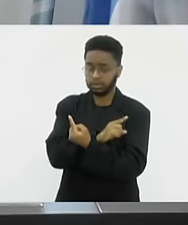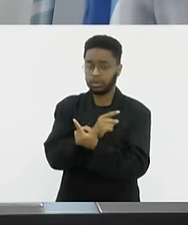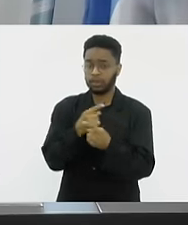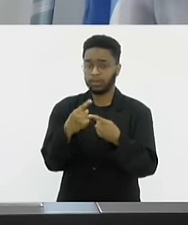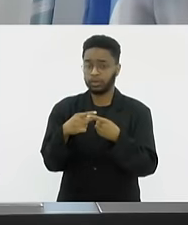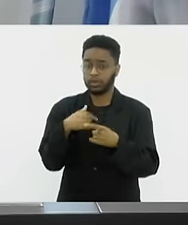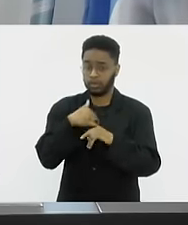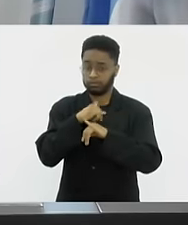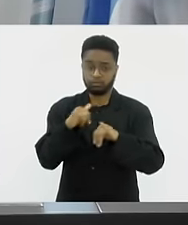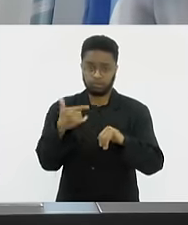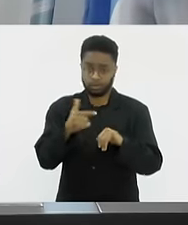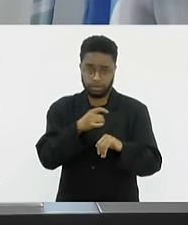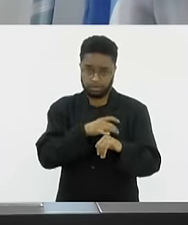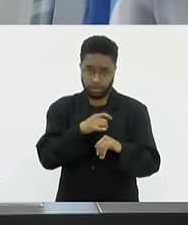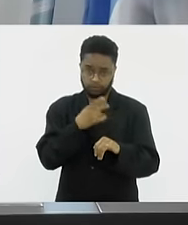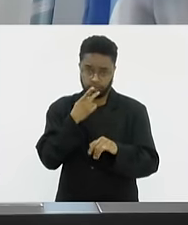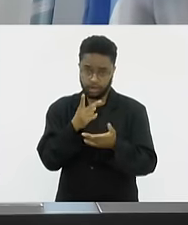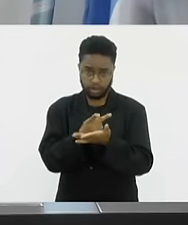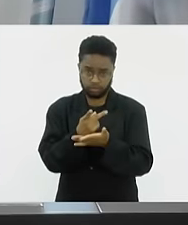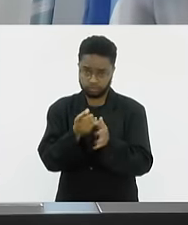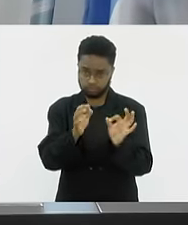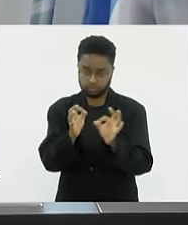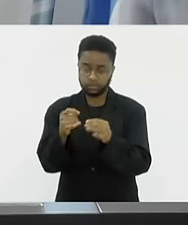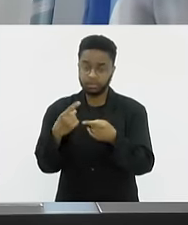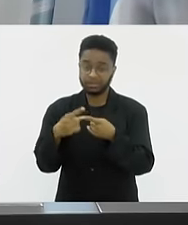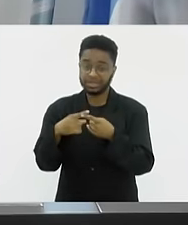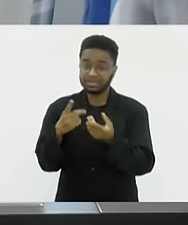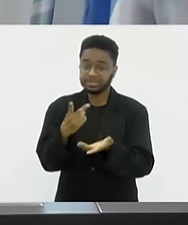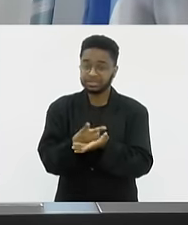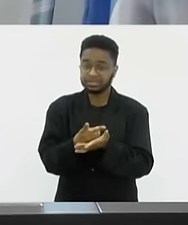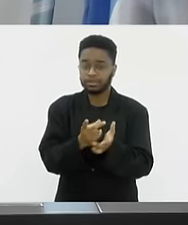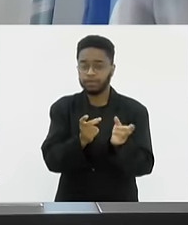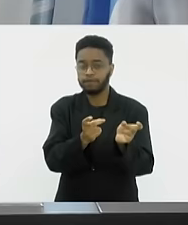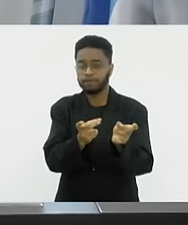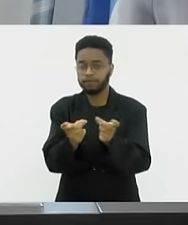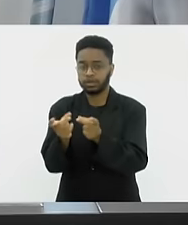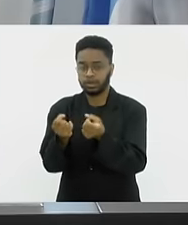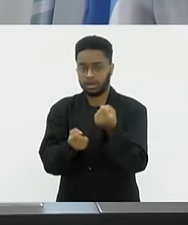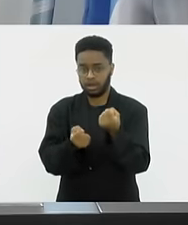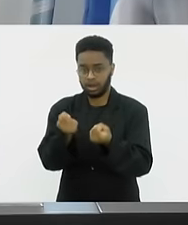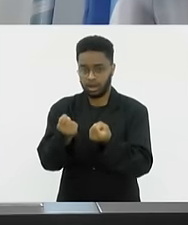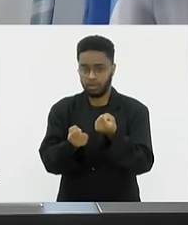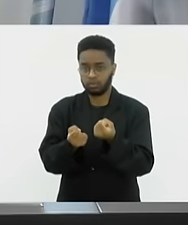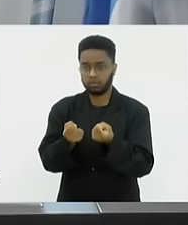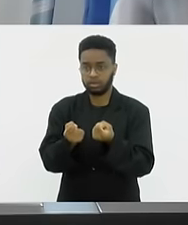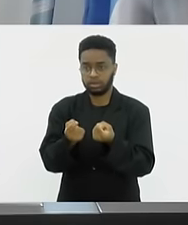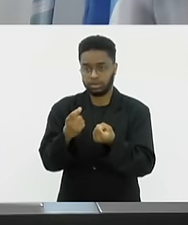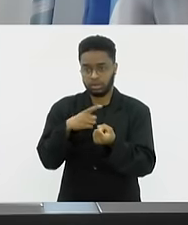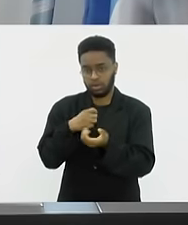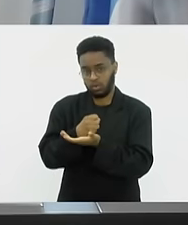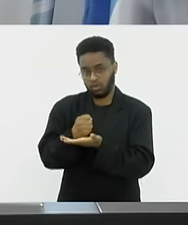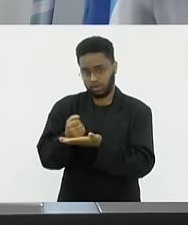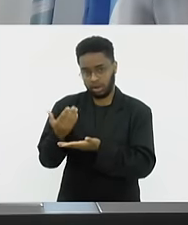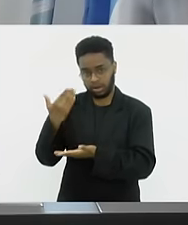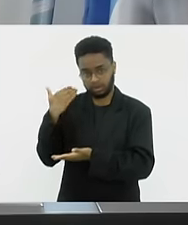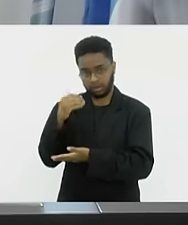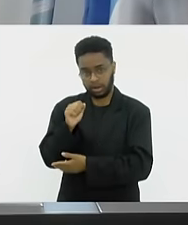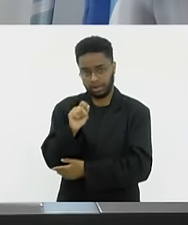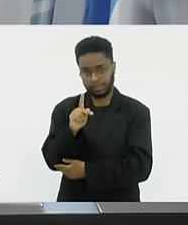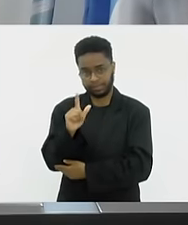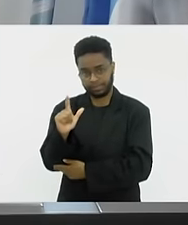errar, que todo leilão feito recentemente no contrato anterior pela empresa APL